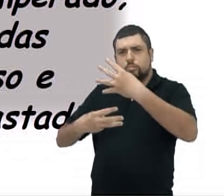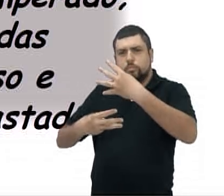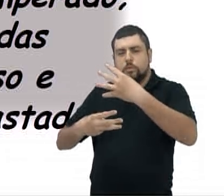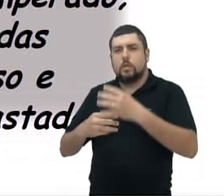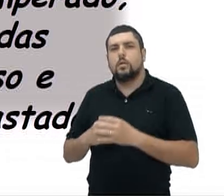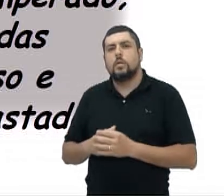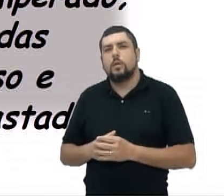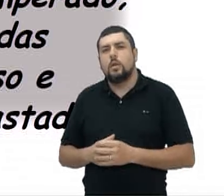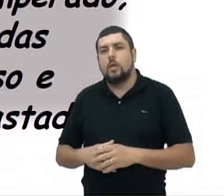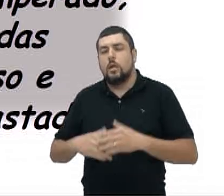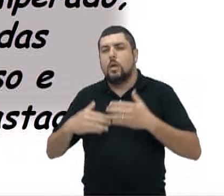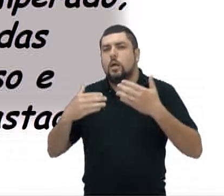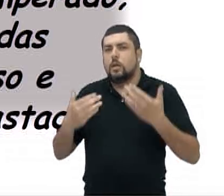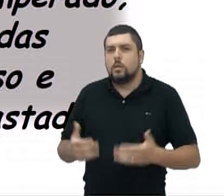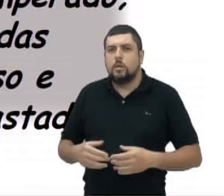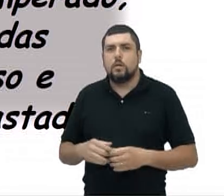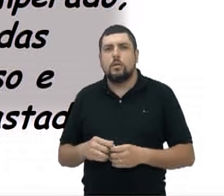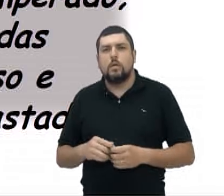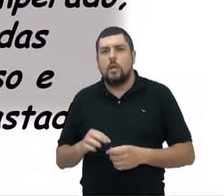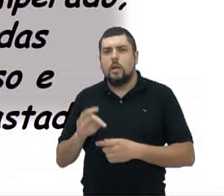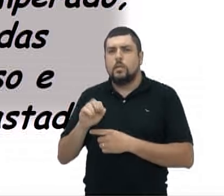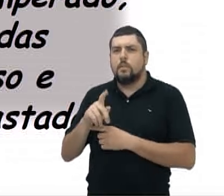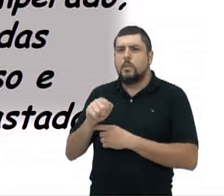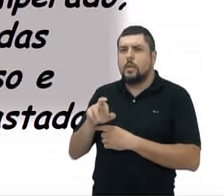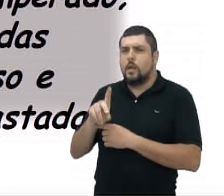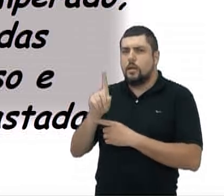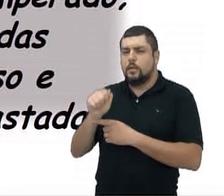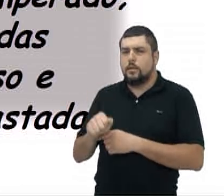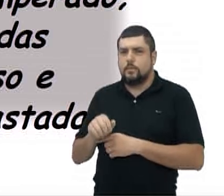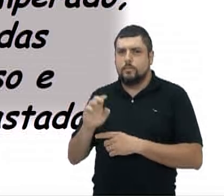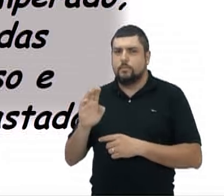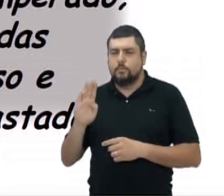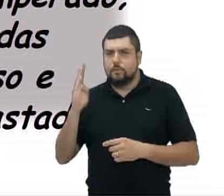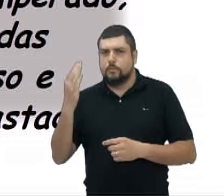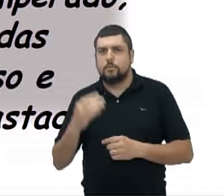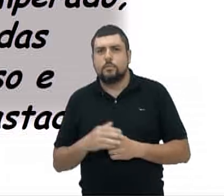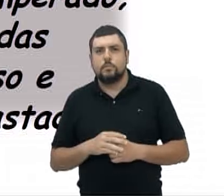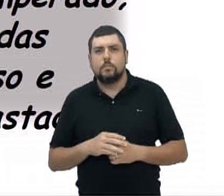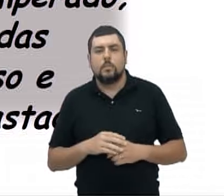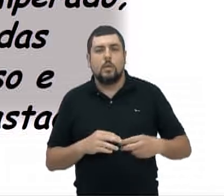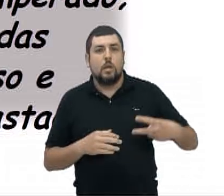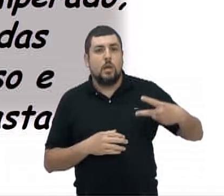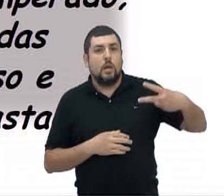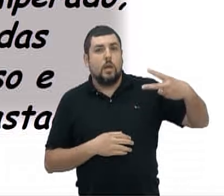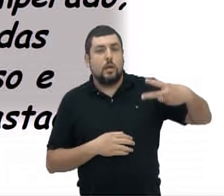florestas temperadas, ela é falsa. A segunda, as matas de araucárias